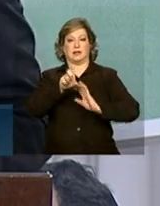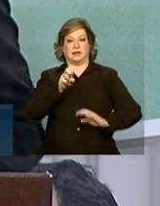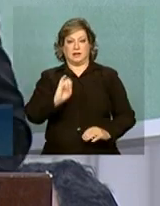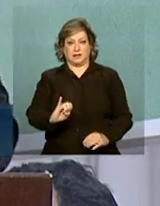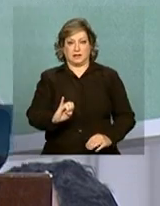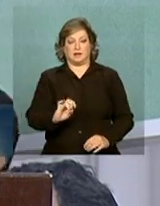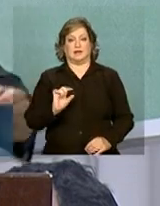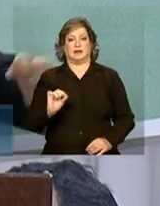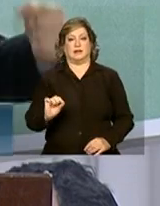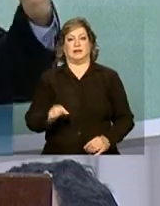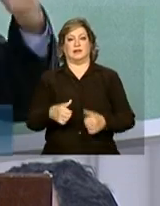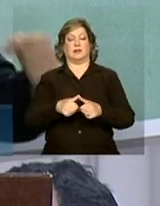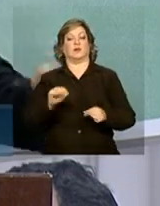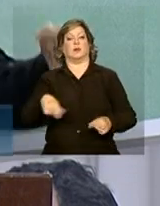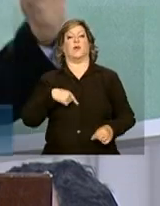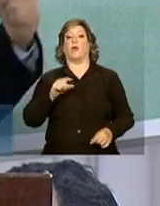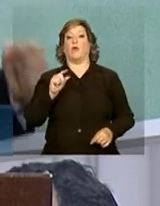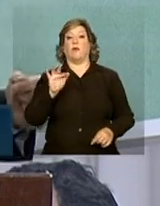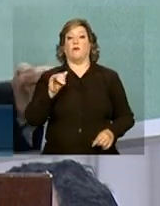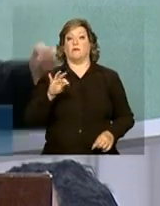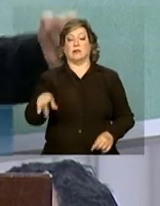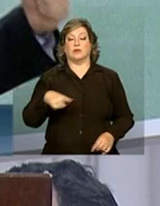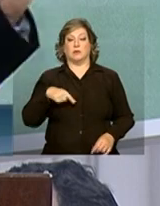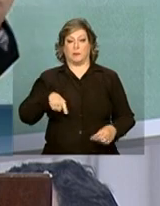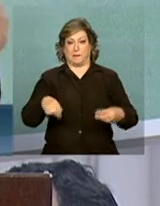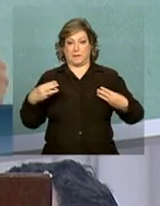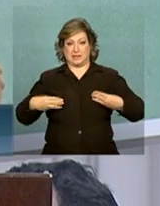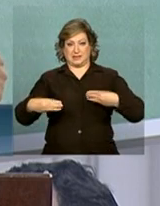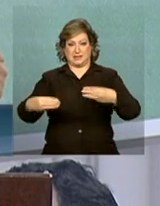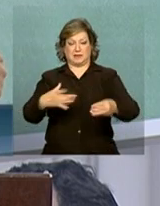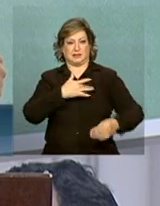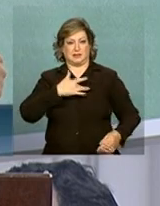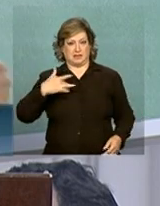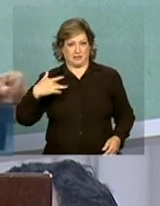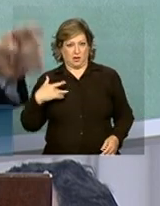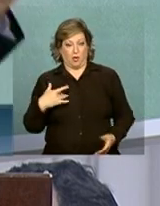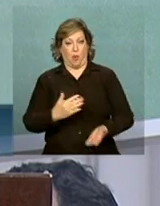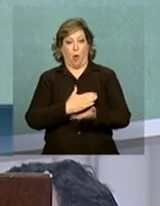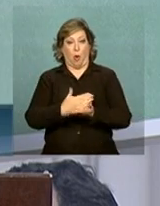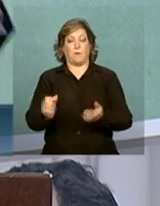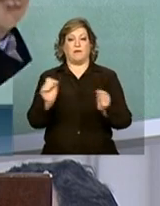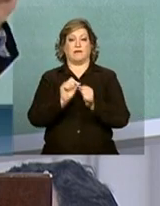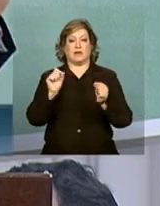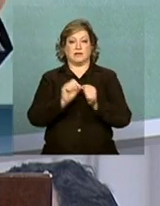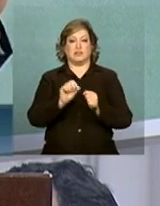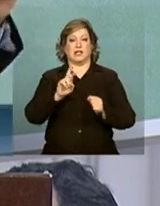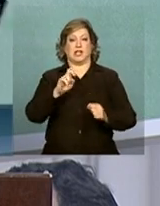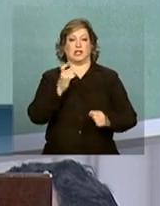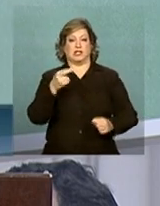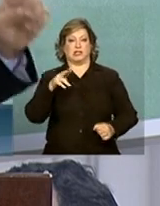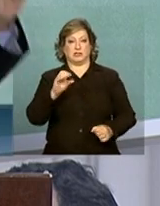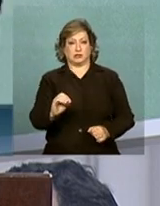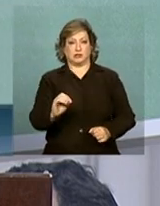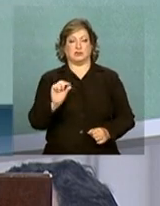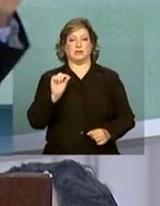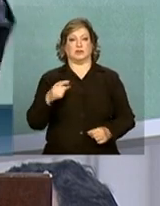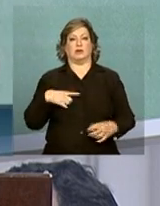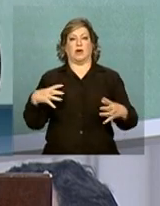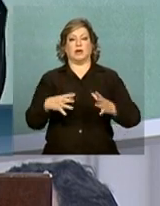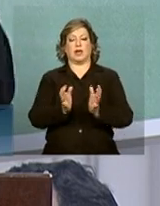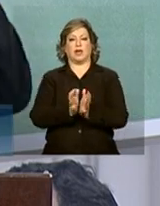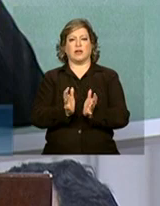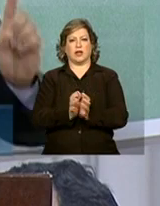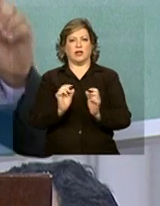sanciona hoje, que o fato do Ministério da Saúde passar a fazer o registro Como, aliás, isso acontece em